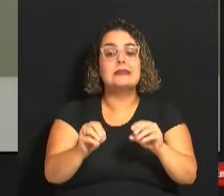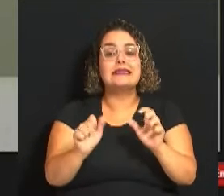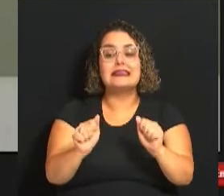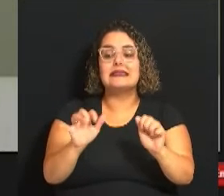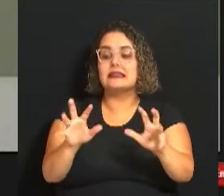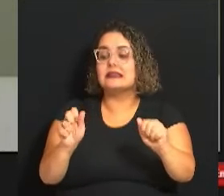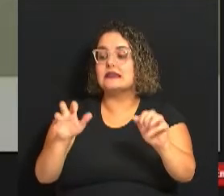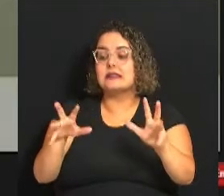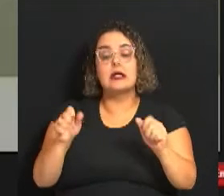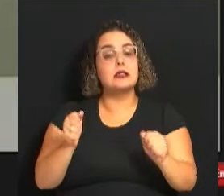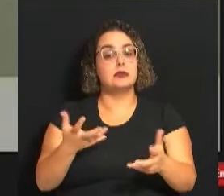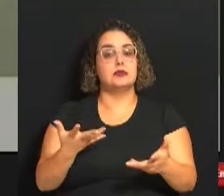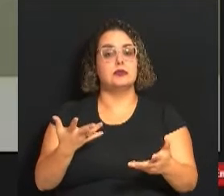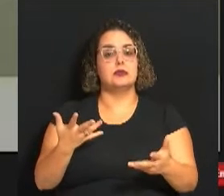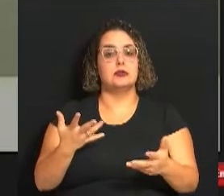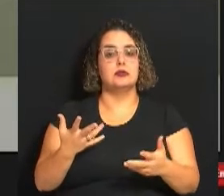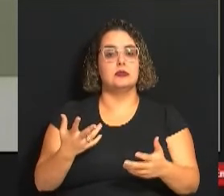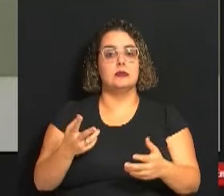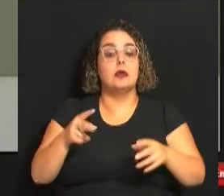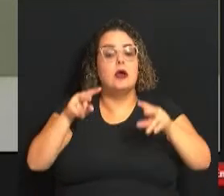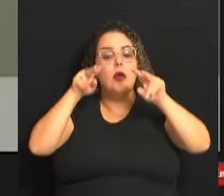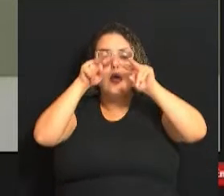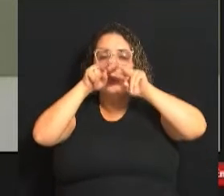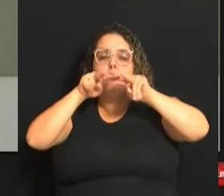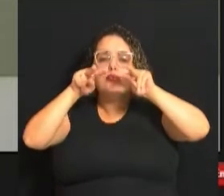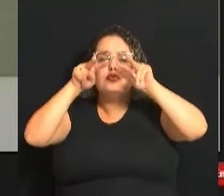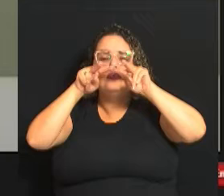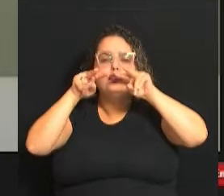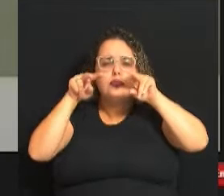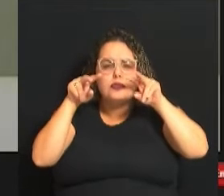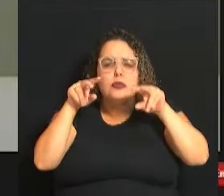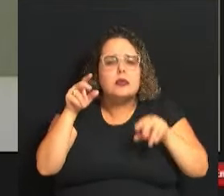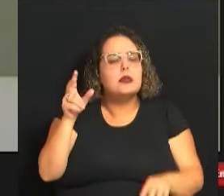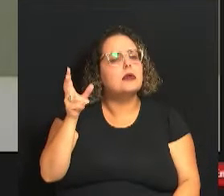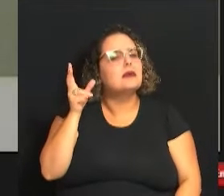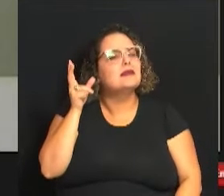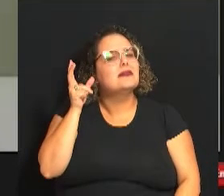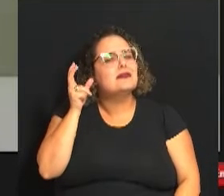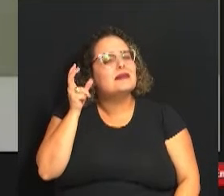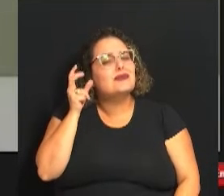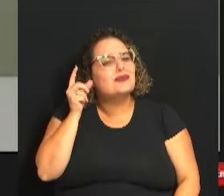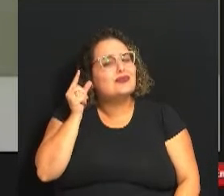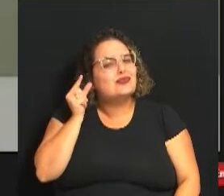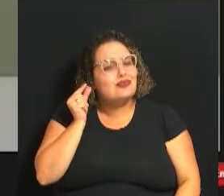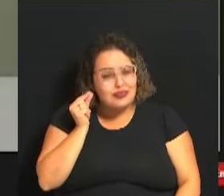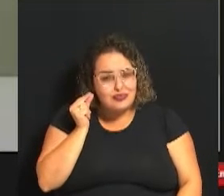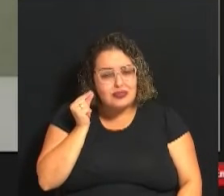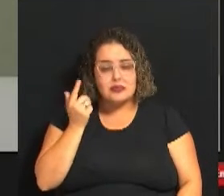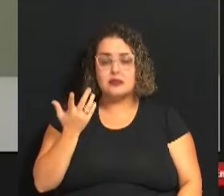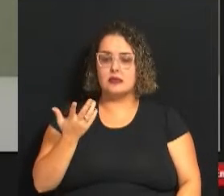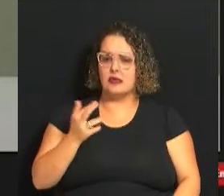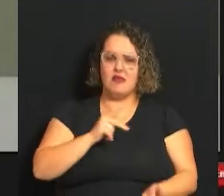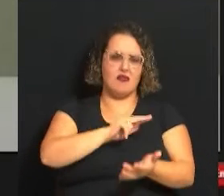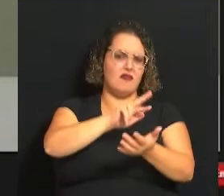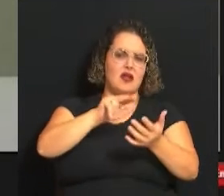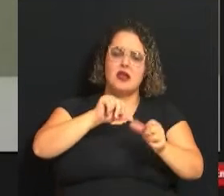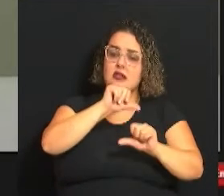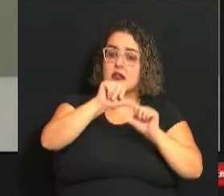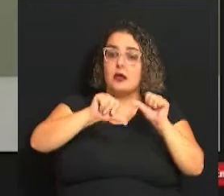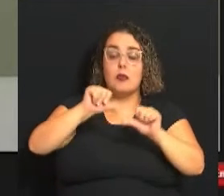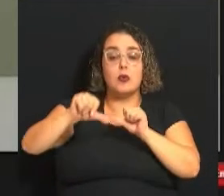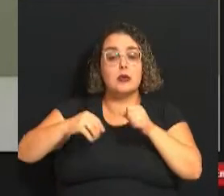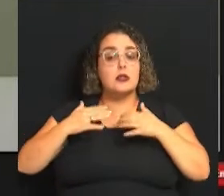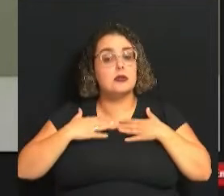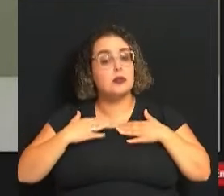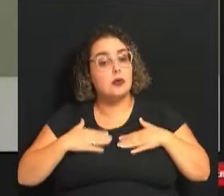localização, da acuidade visual, a acuidade auditiva. Ou seja, tem uma série de alterações dependendo